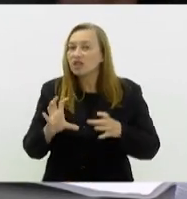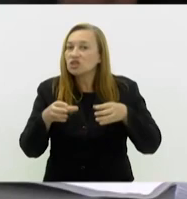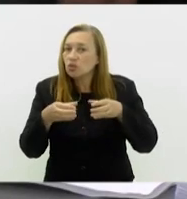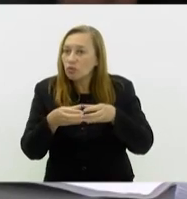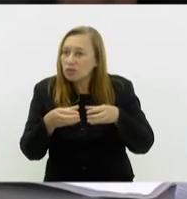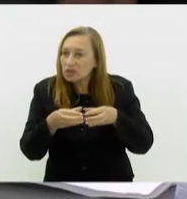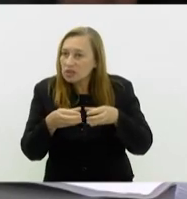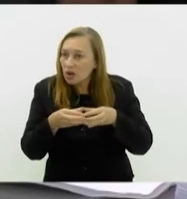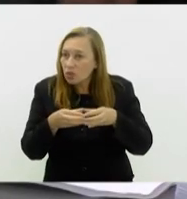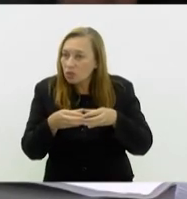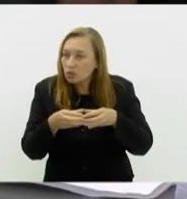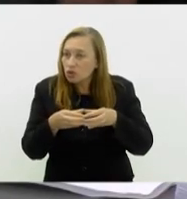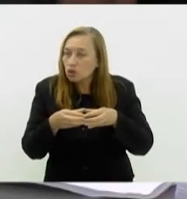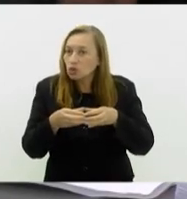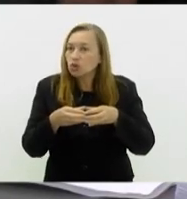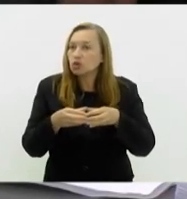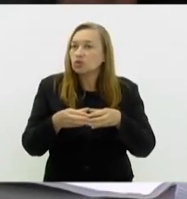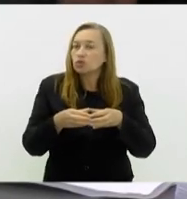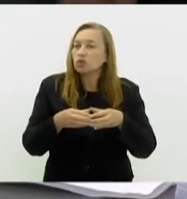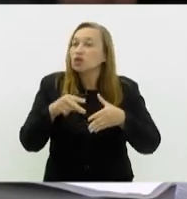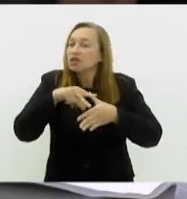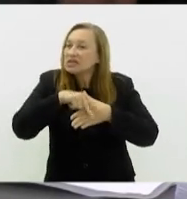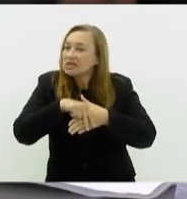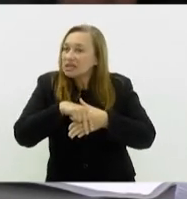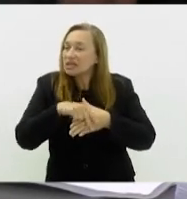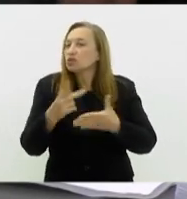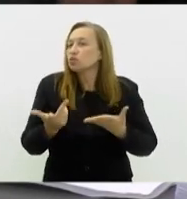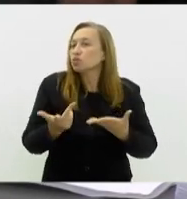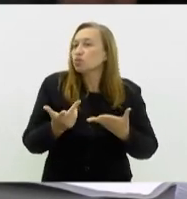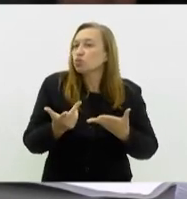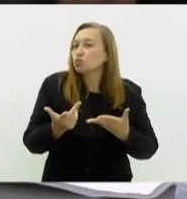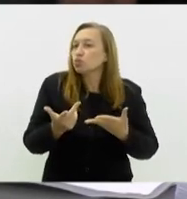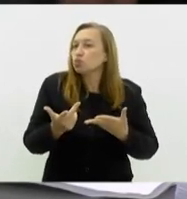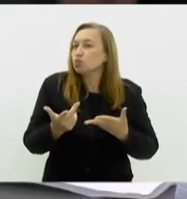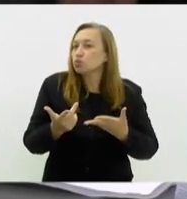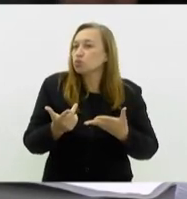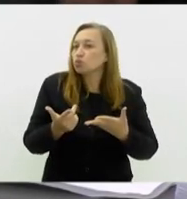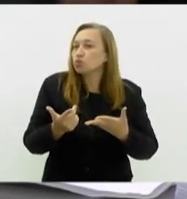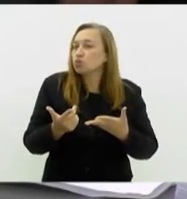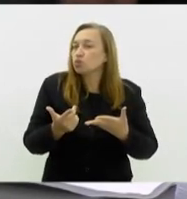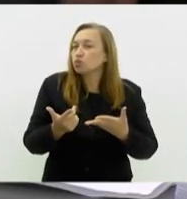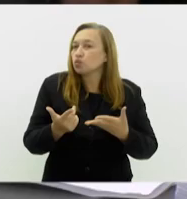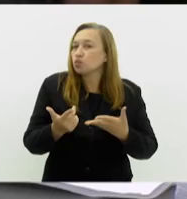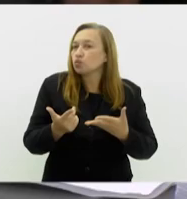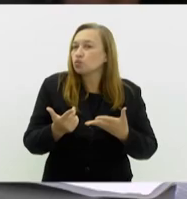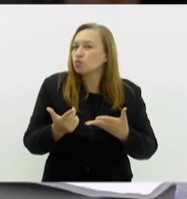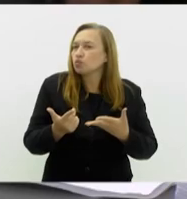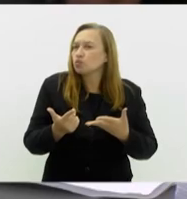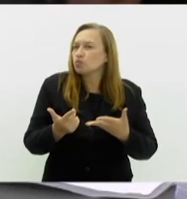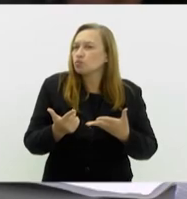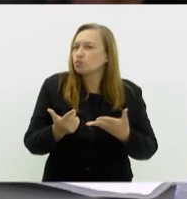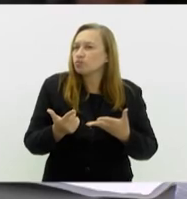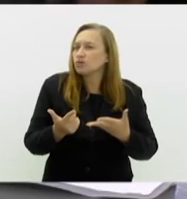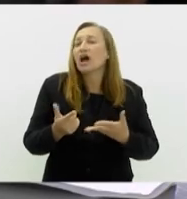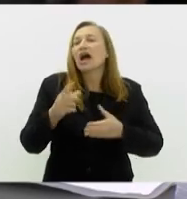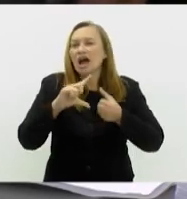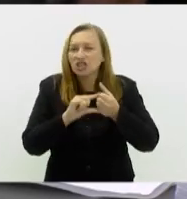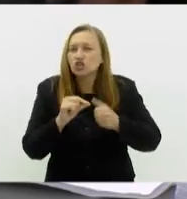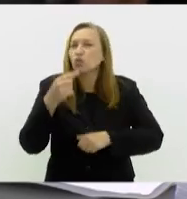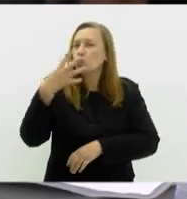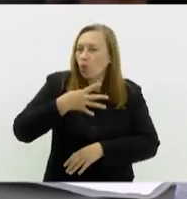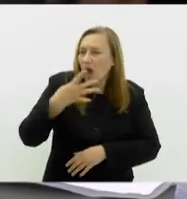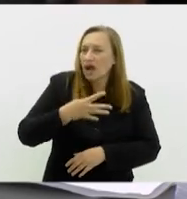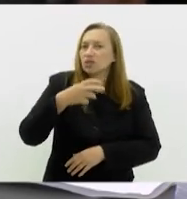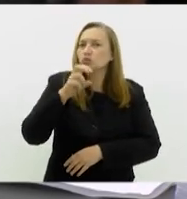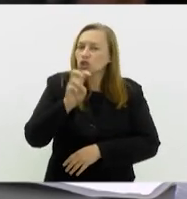né nos seus incisos aqui nos seus incisos do do do artigo 4